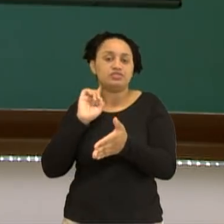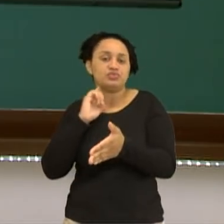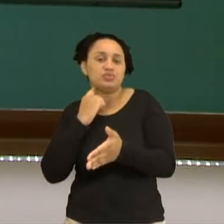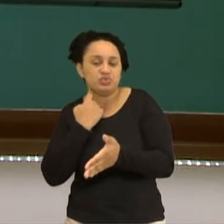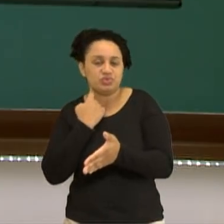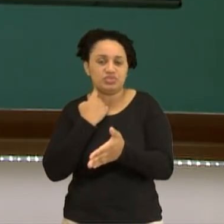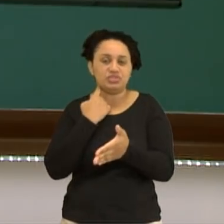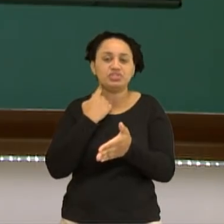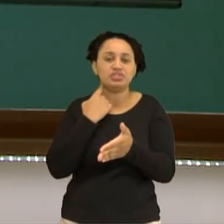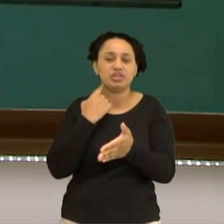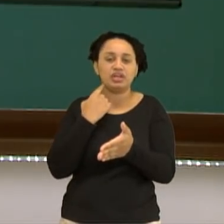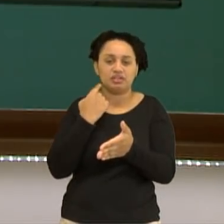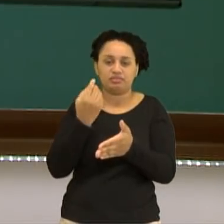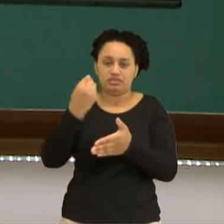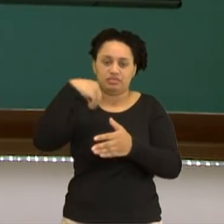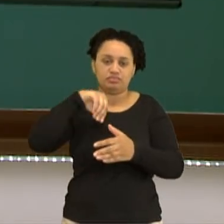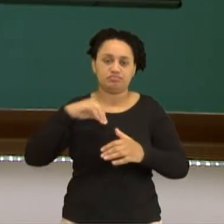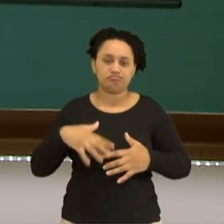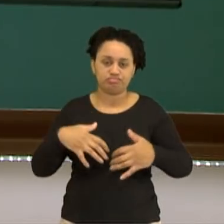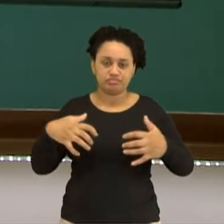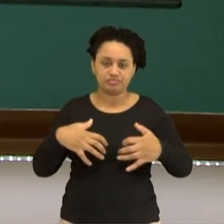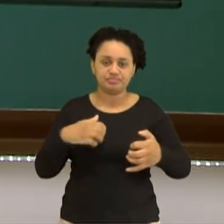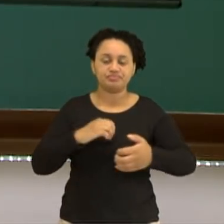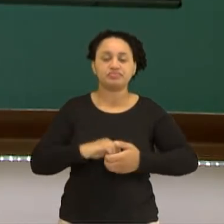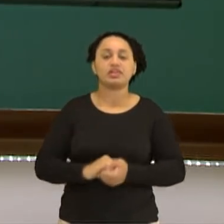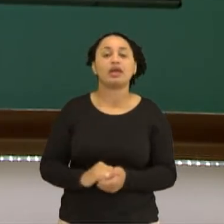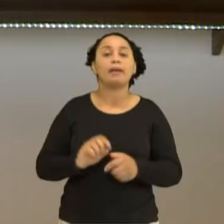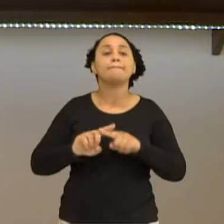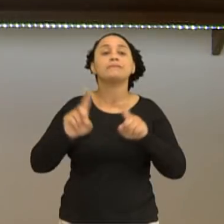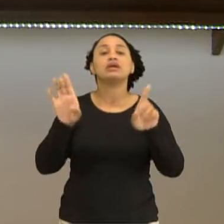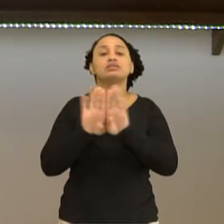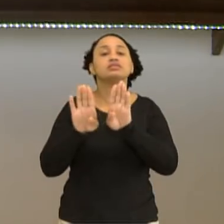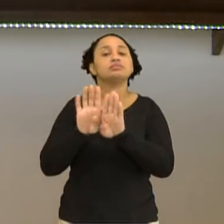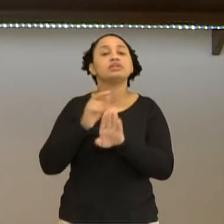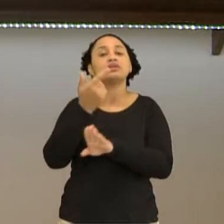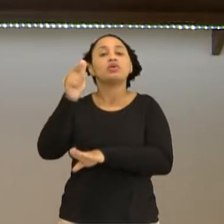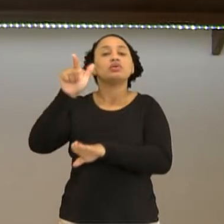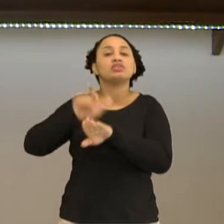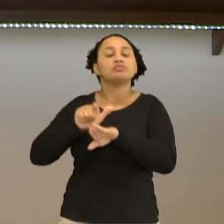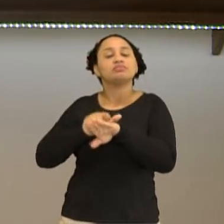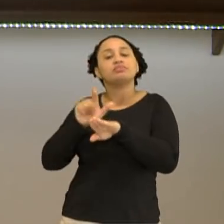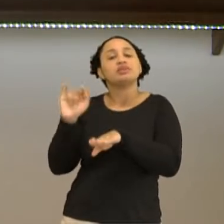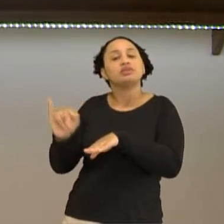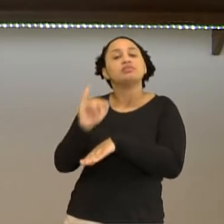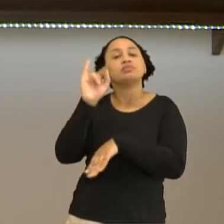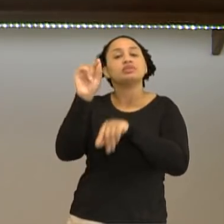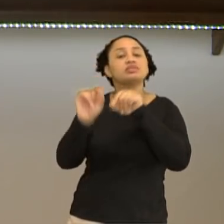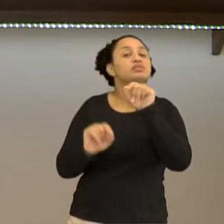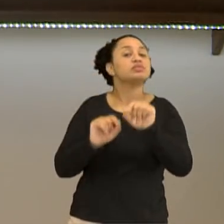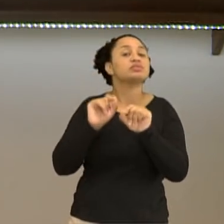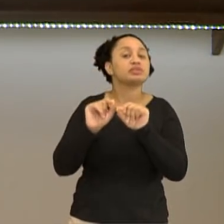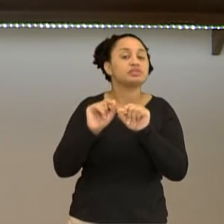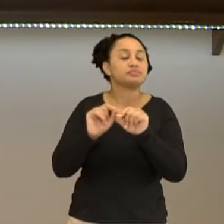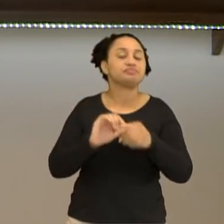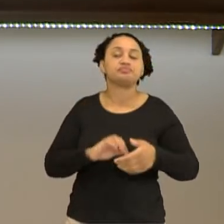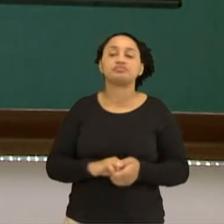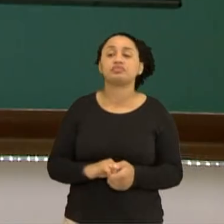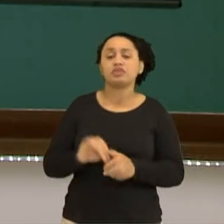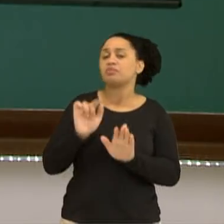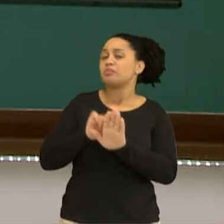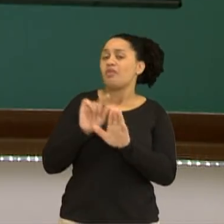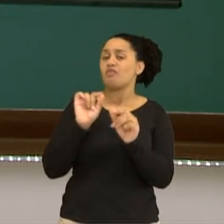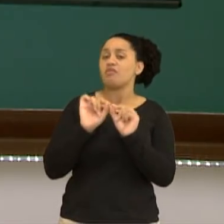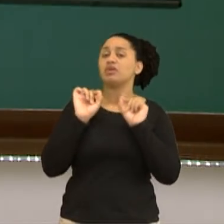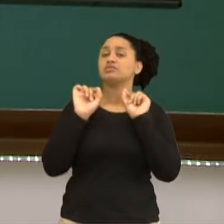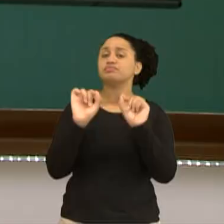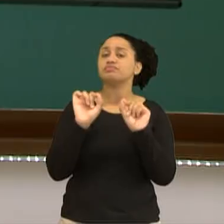desses agentes agressores. Mas eles também têm outra função muito importante. A função que eles realizam